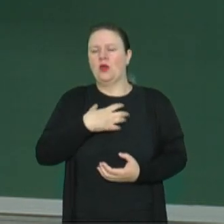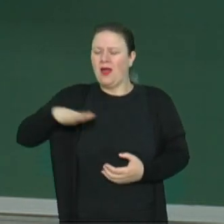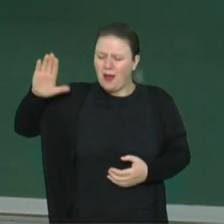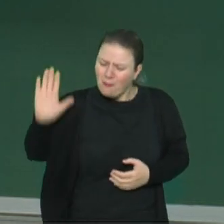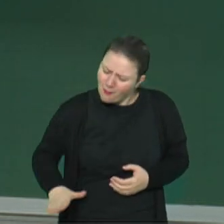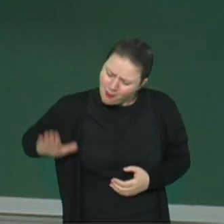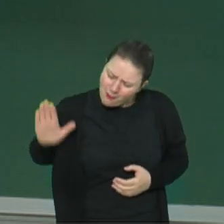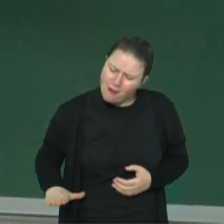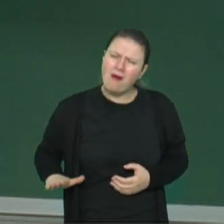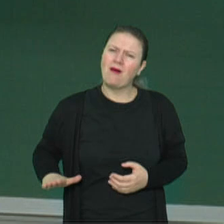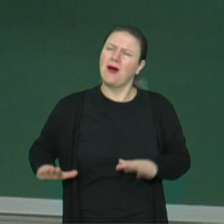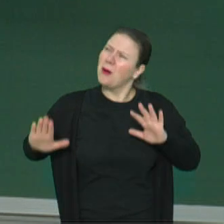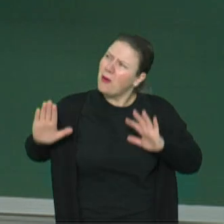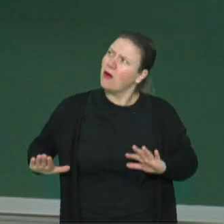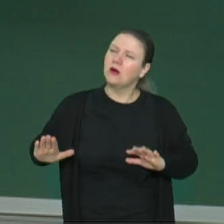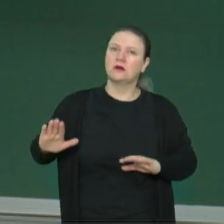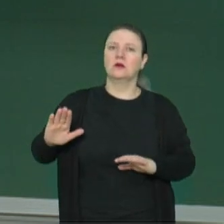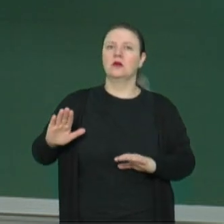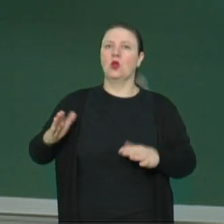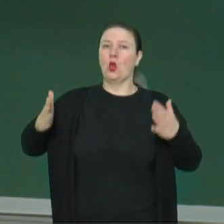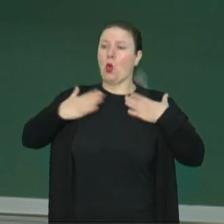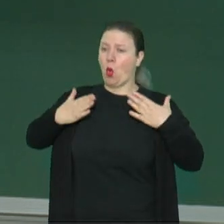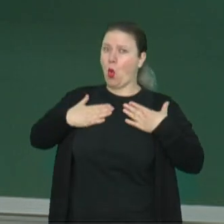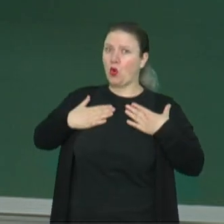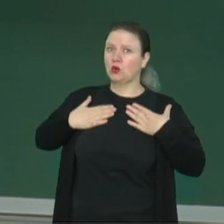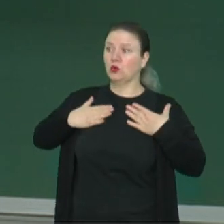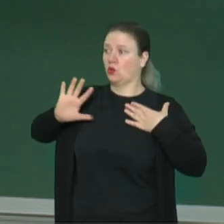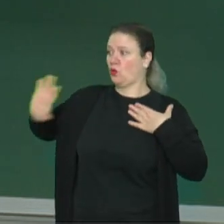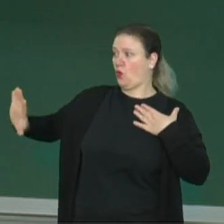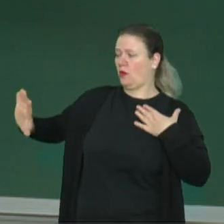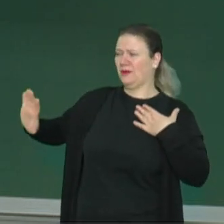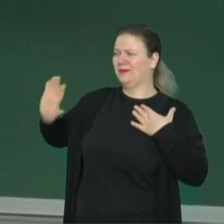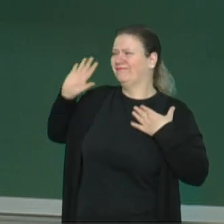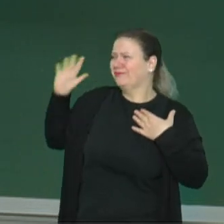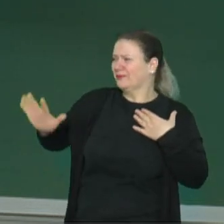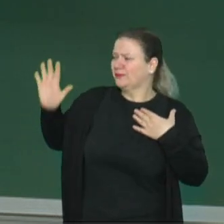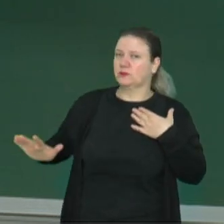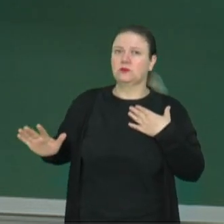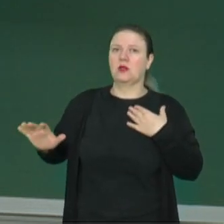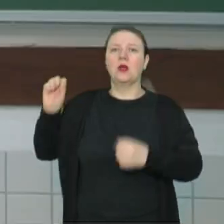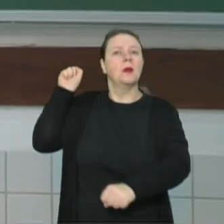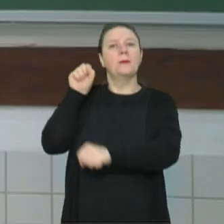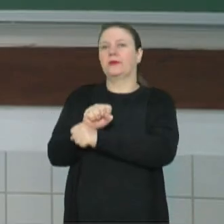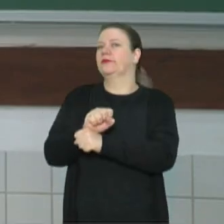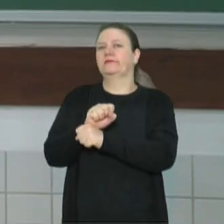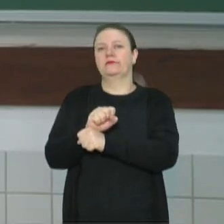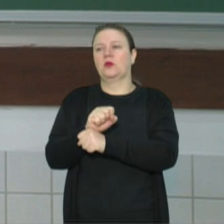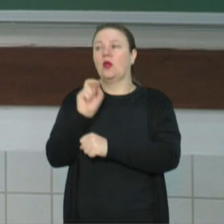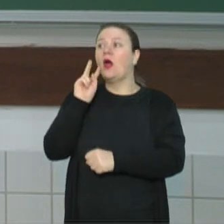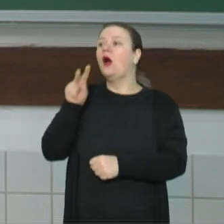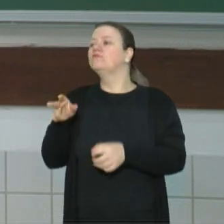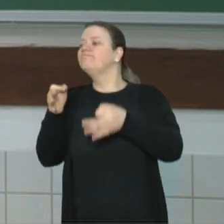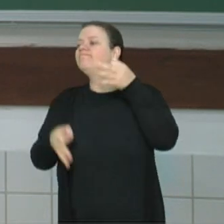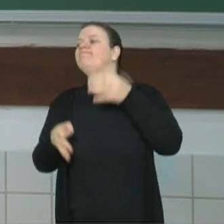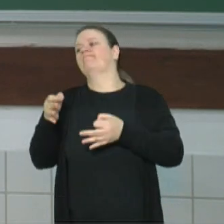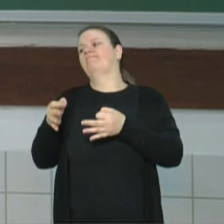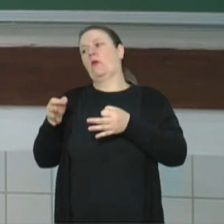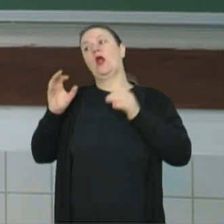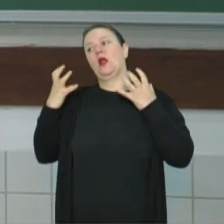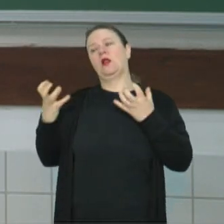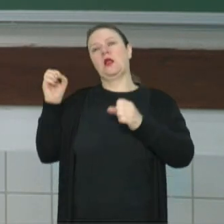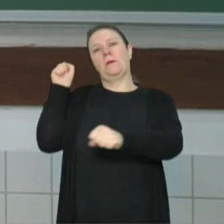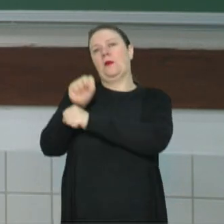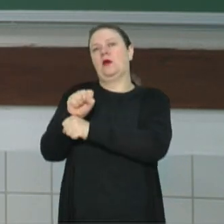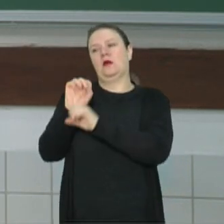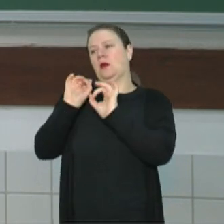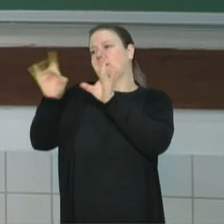tatame, no corpo dele, no corpo do adversário duas vezes, que seja visível para o árbitro, que realmente entenda-se que ele está